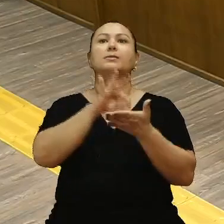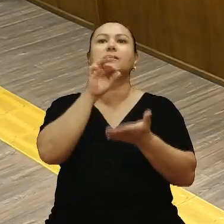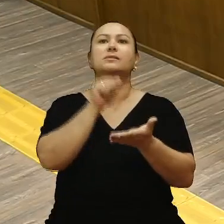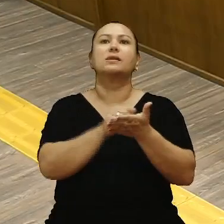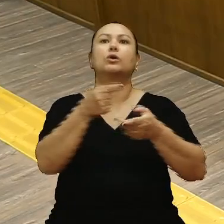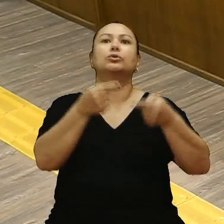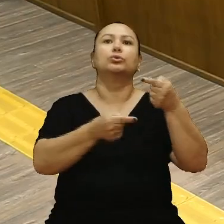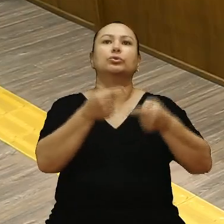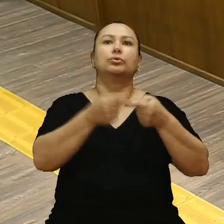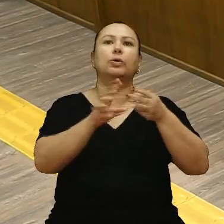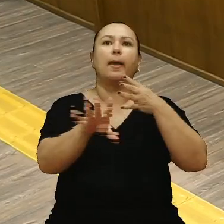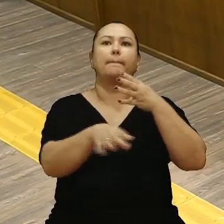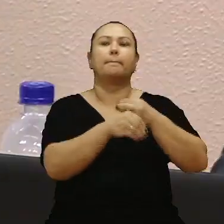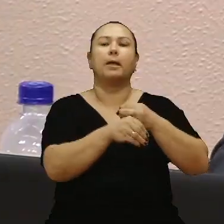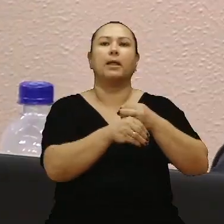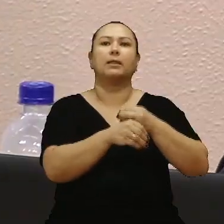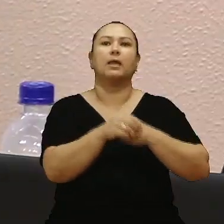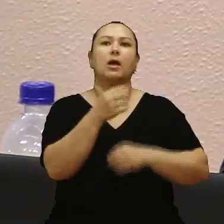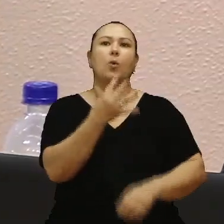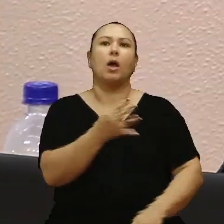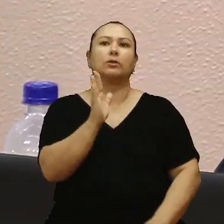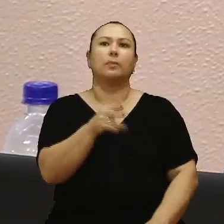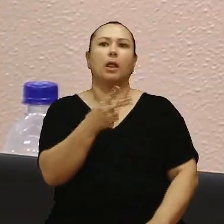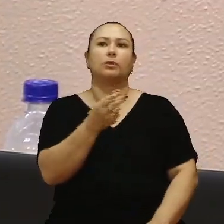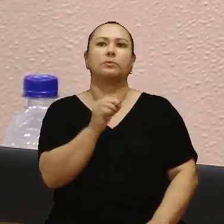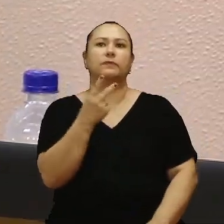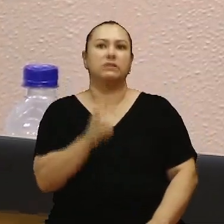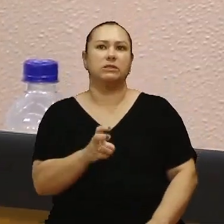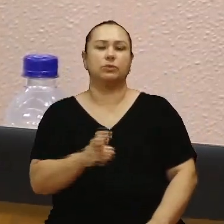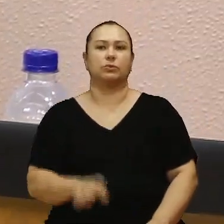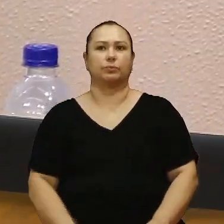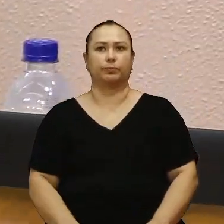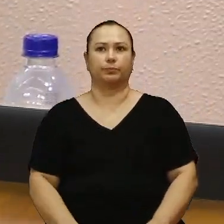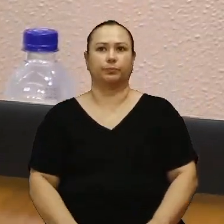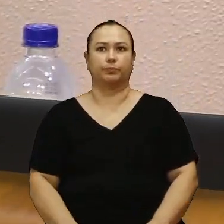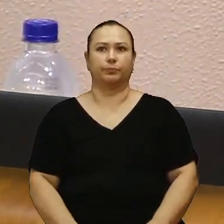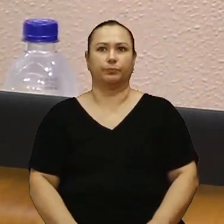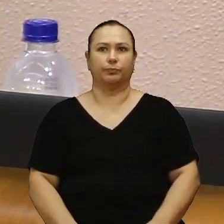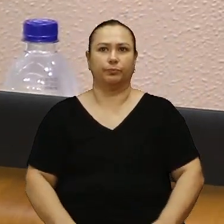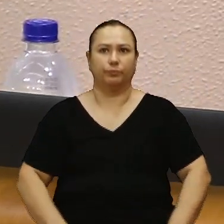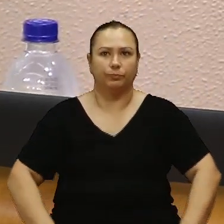para a discussão da emenda aditiva 4/2025.